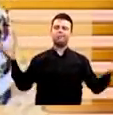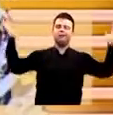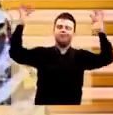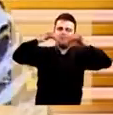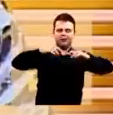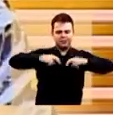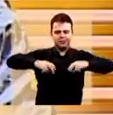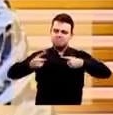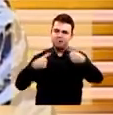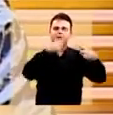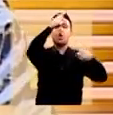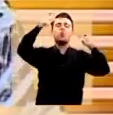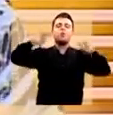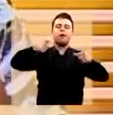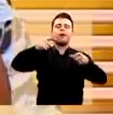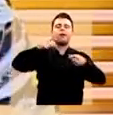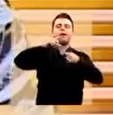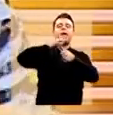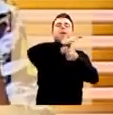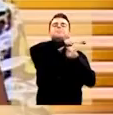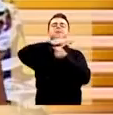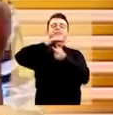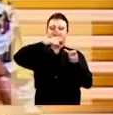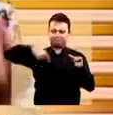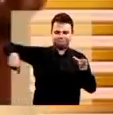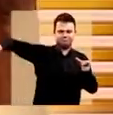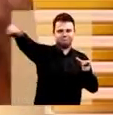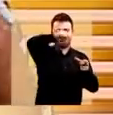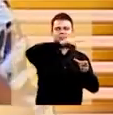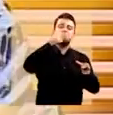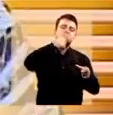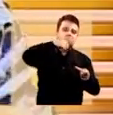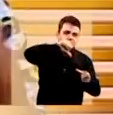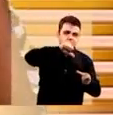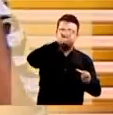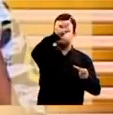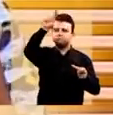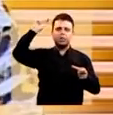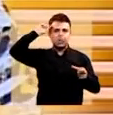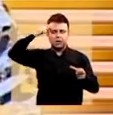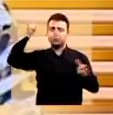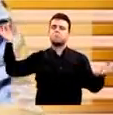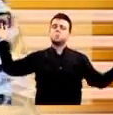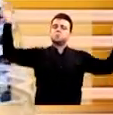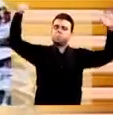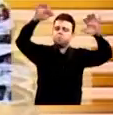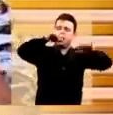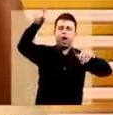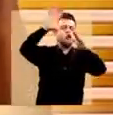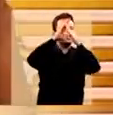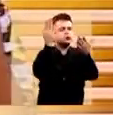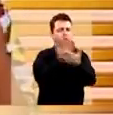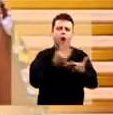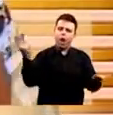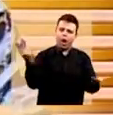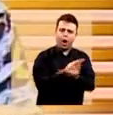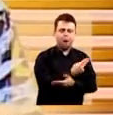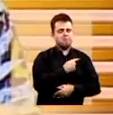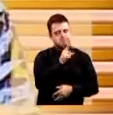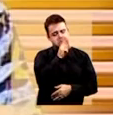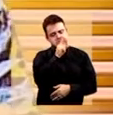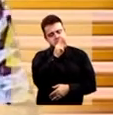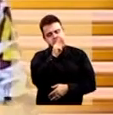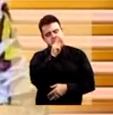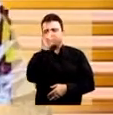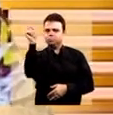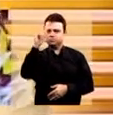na represa e parece que as mães estão falando do que acontece nas escolas. Então, elas estão gritando, não se cala